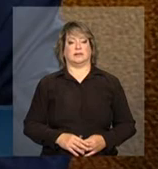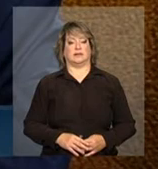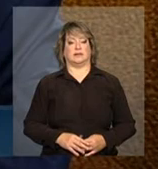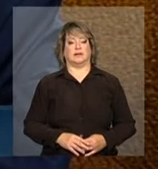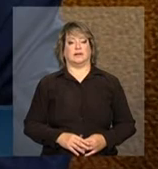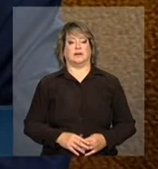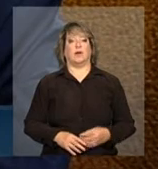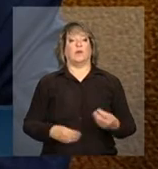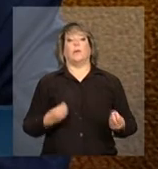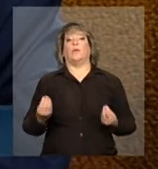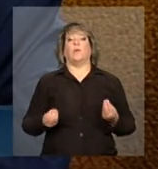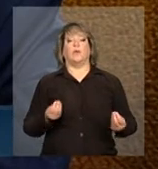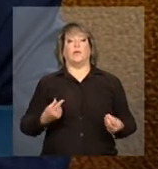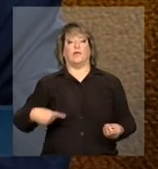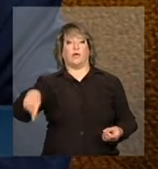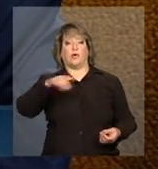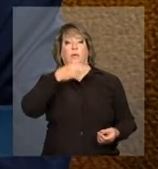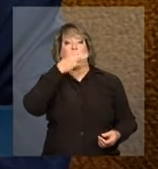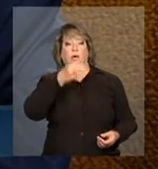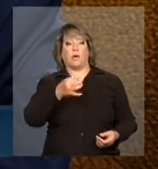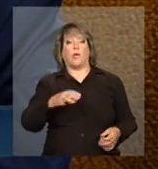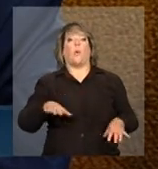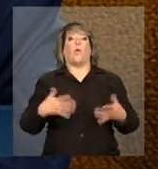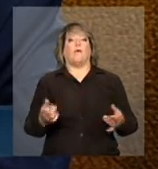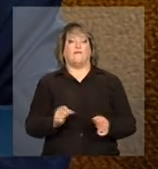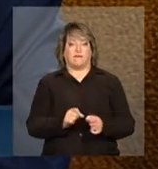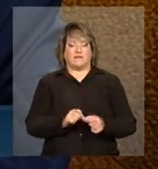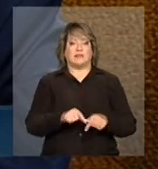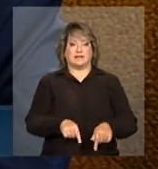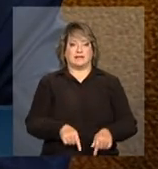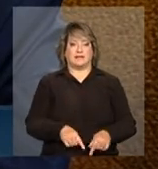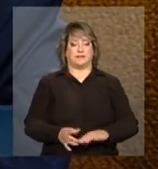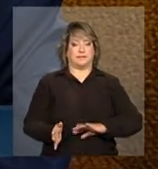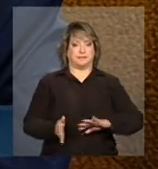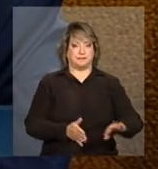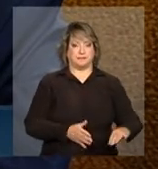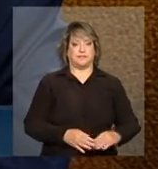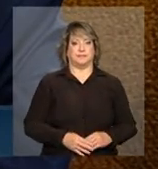do destino dessas propostas. Agora,